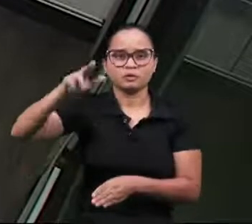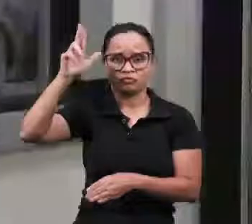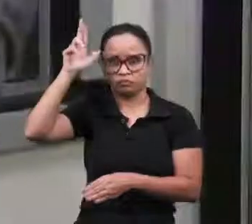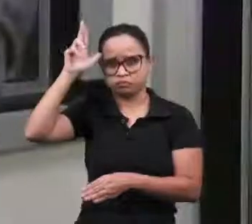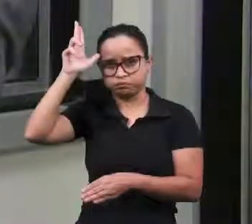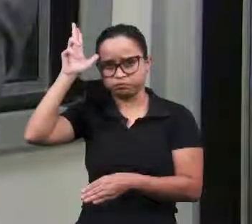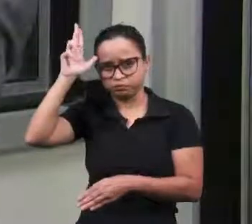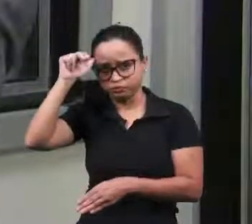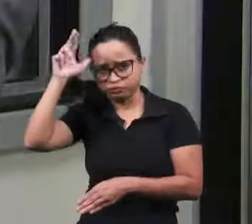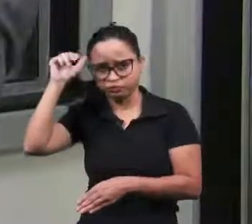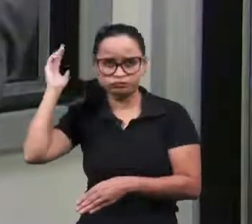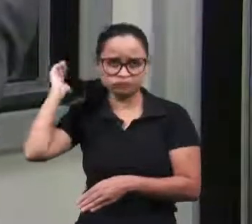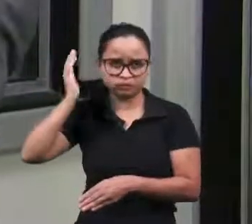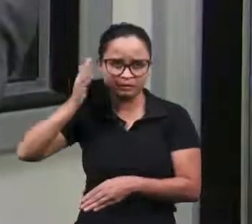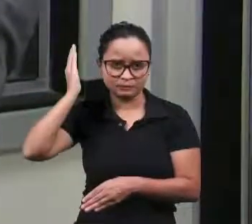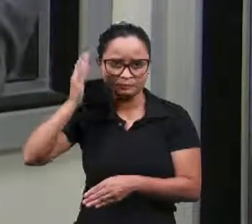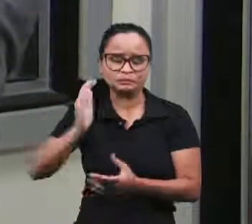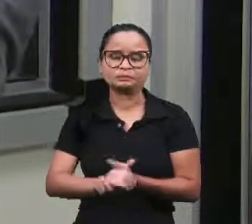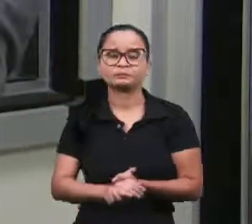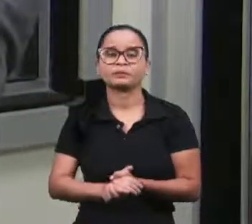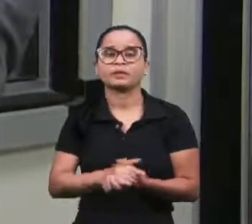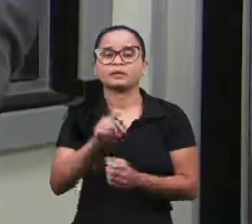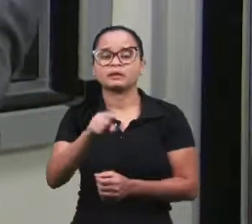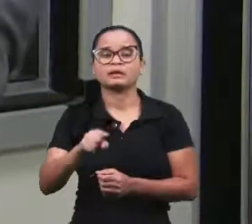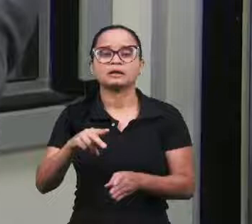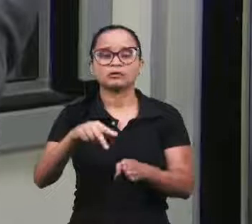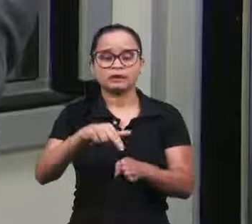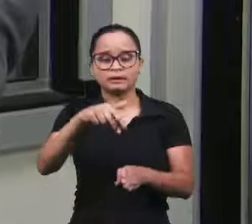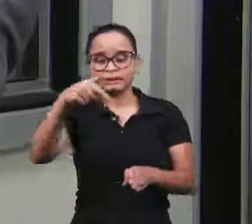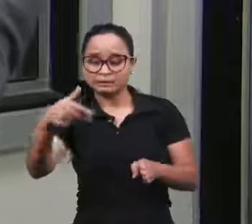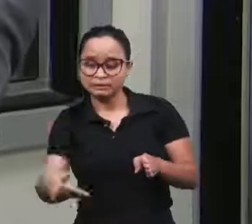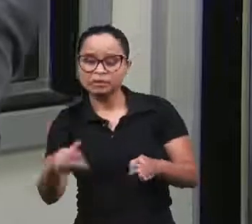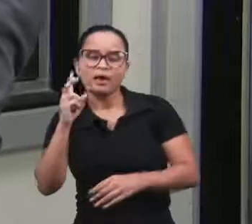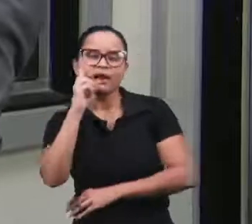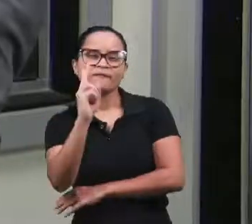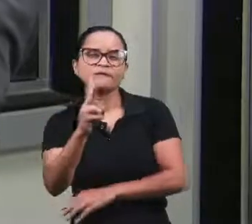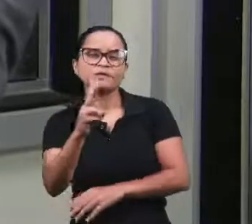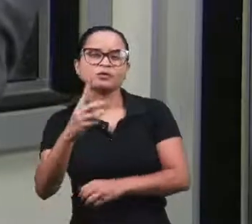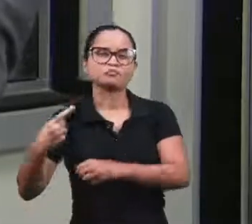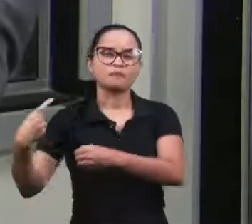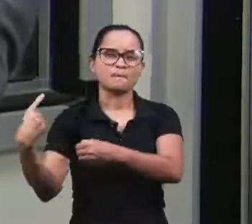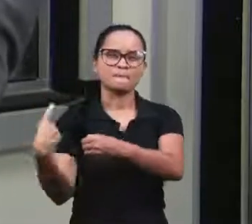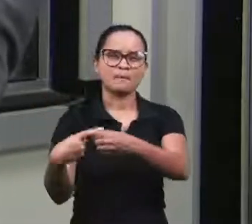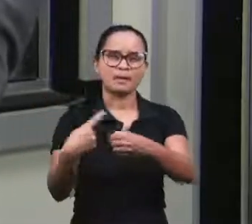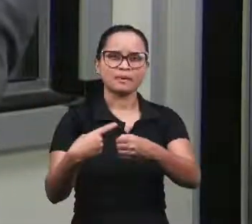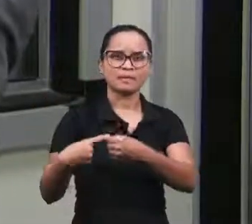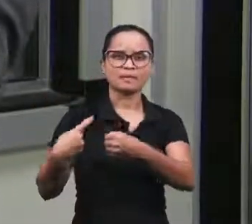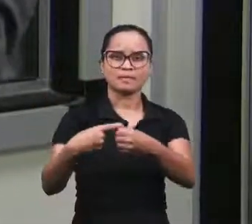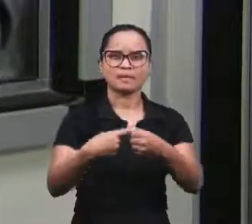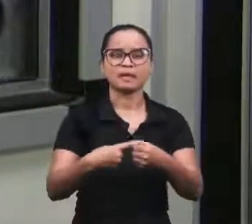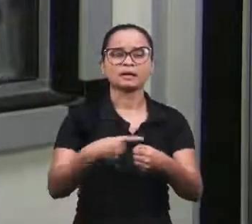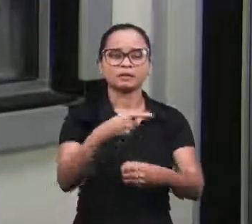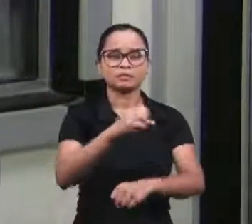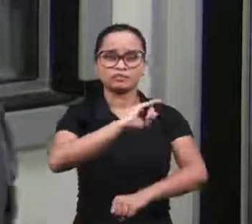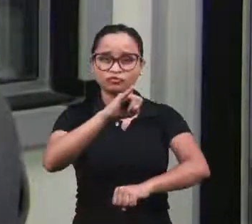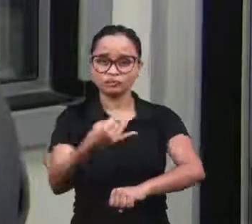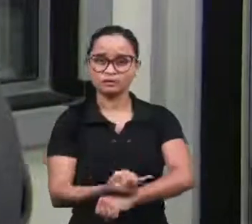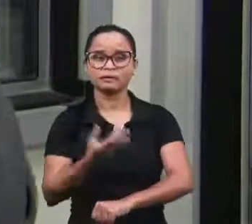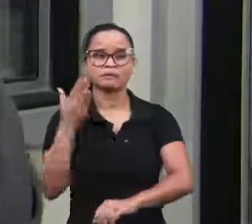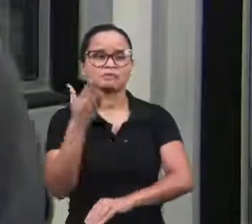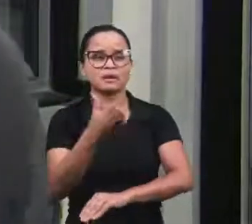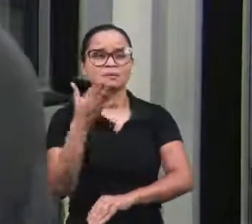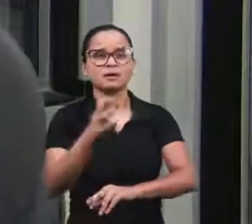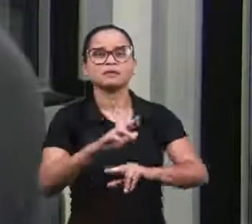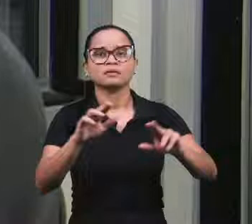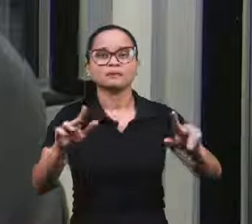ele desceu, ele viu a cidade. Como ele foi muitas vezes a Jerusalém, mas essa era a